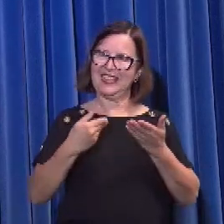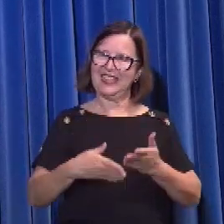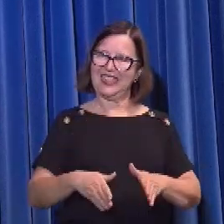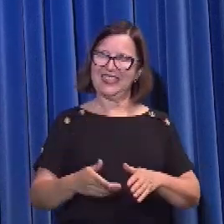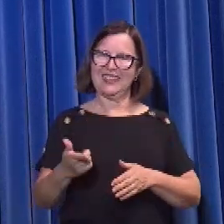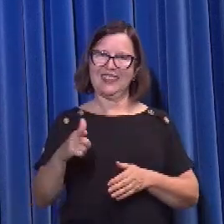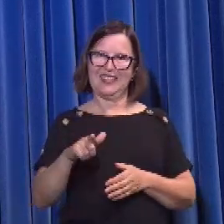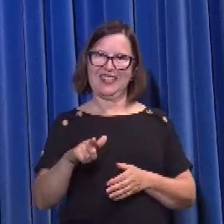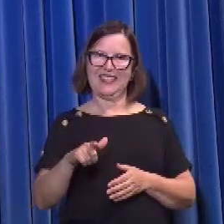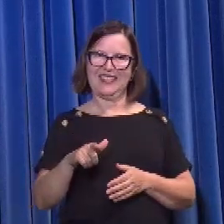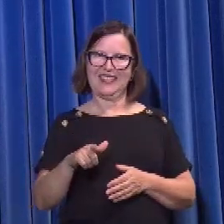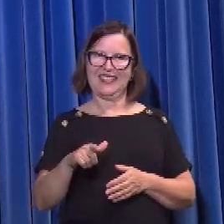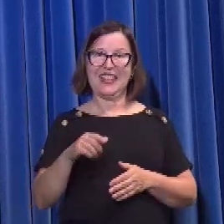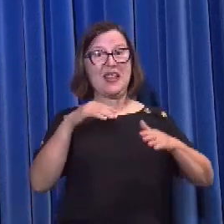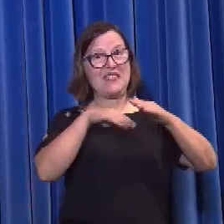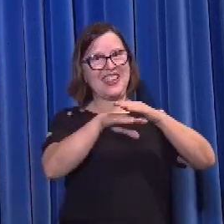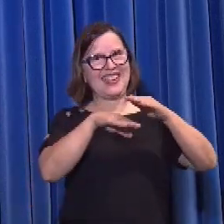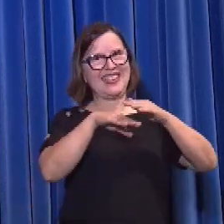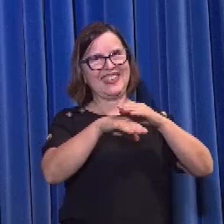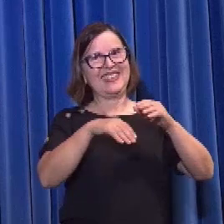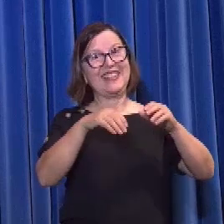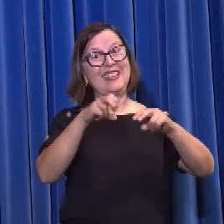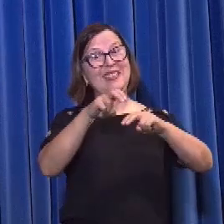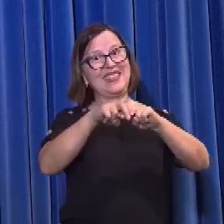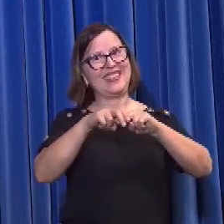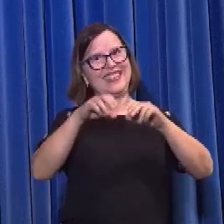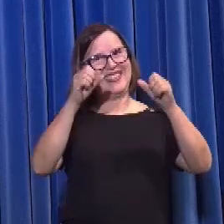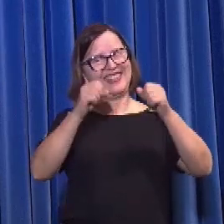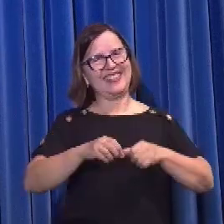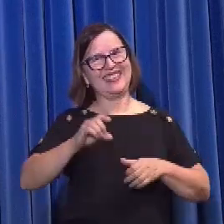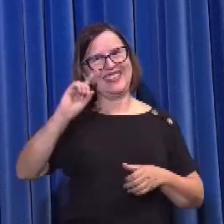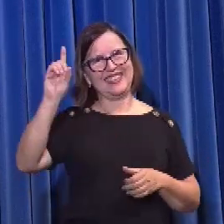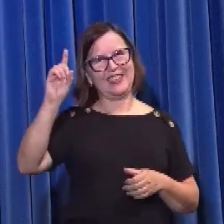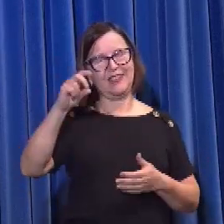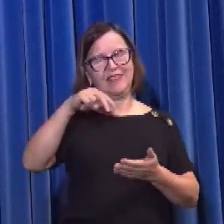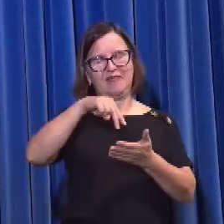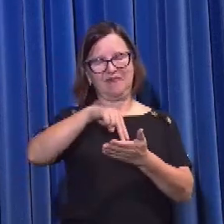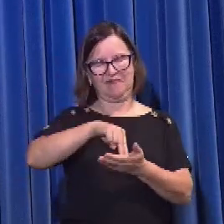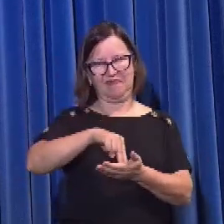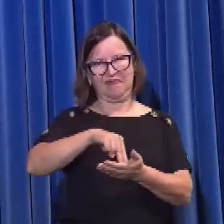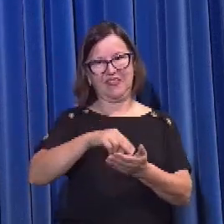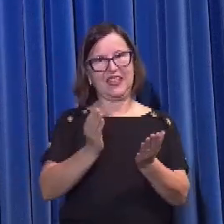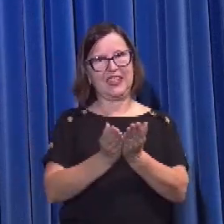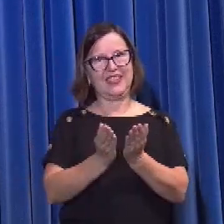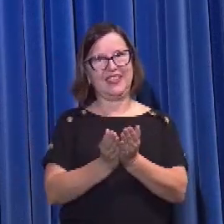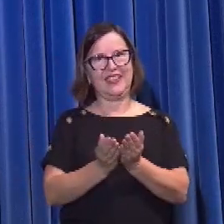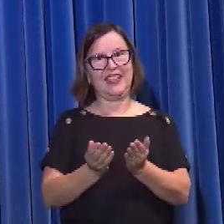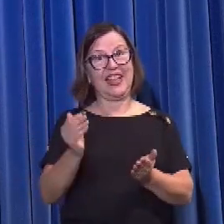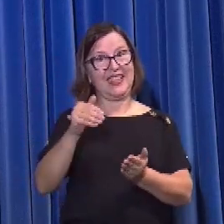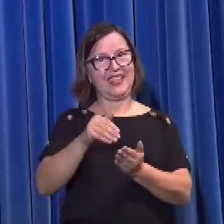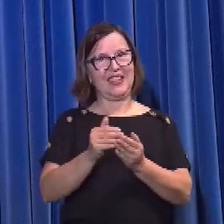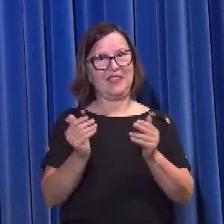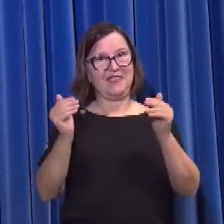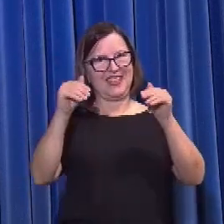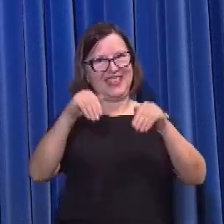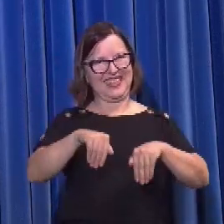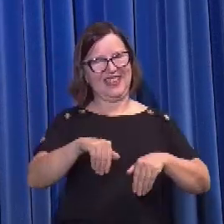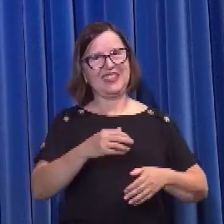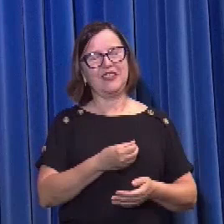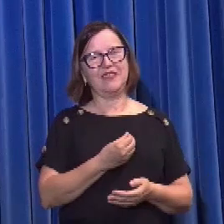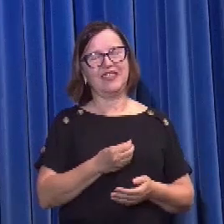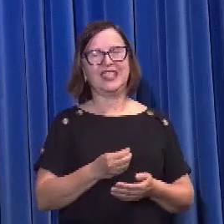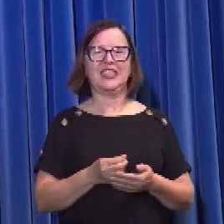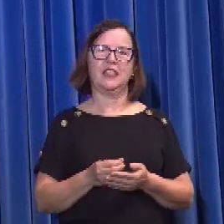serão guardados pelo poder de Deus e perseverarão como cristãos até o final da vida.